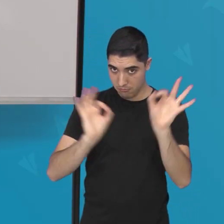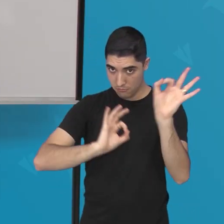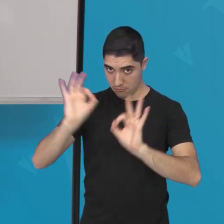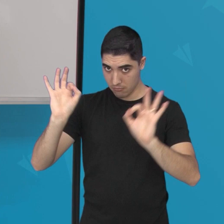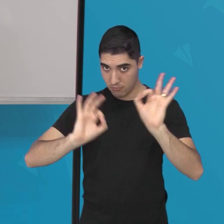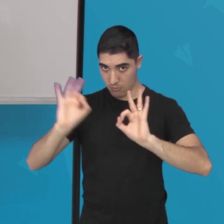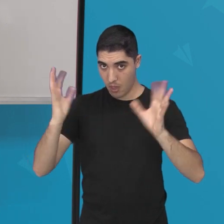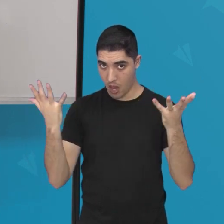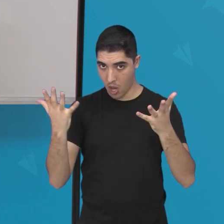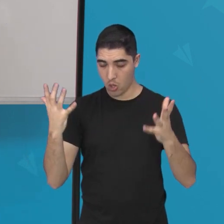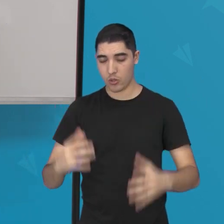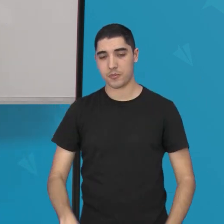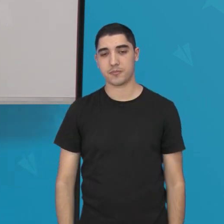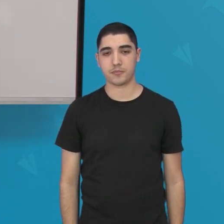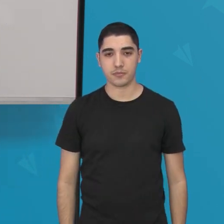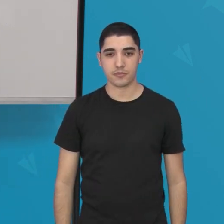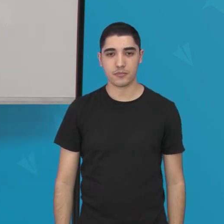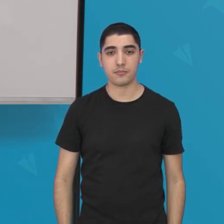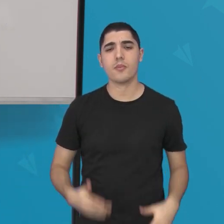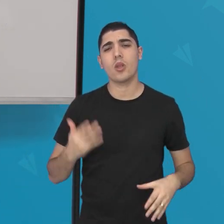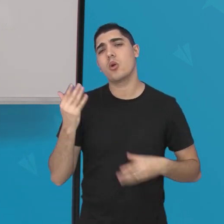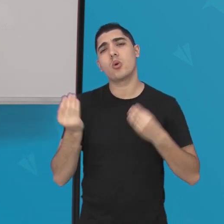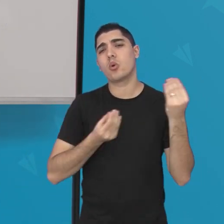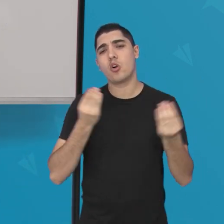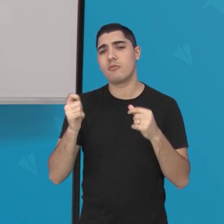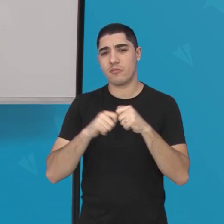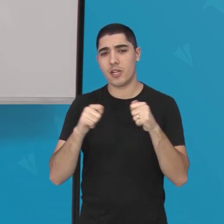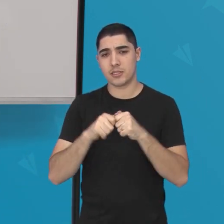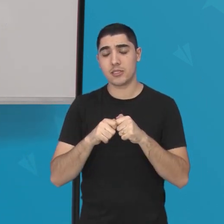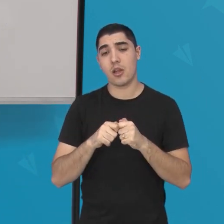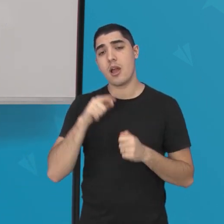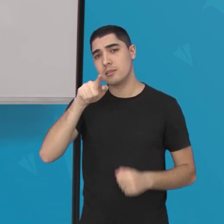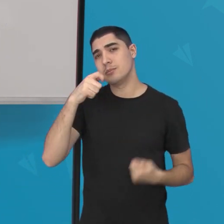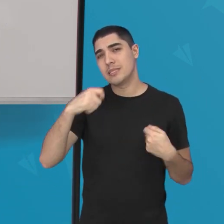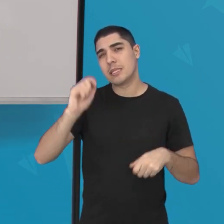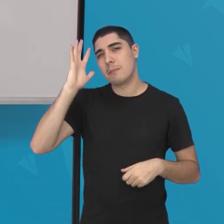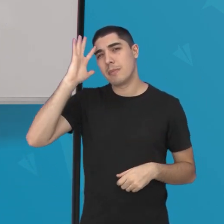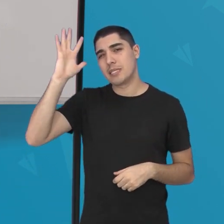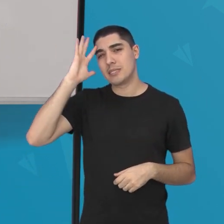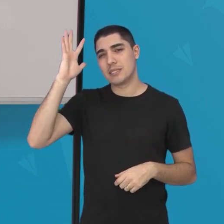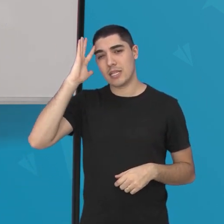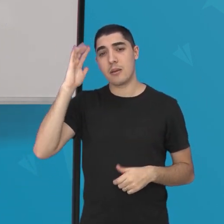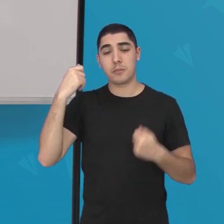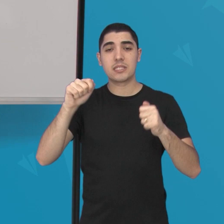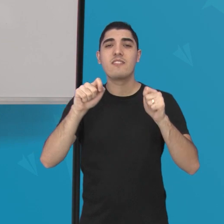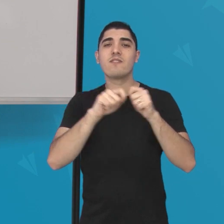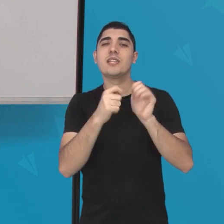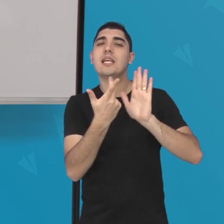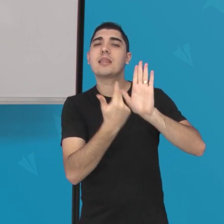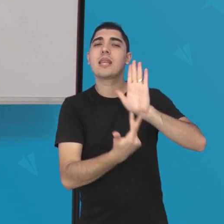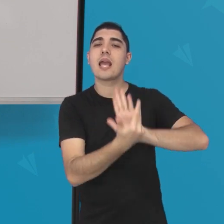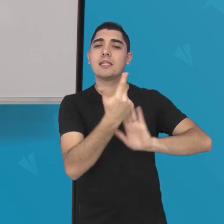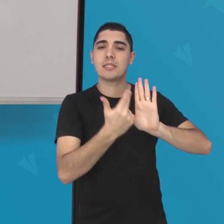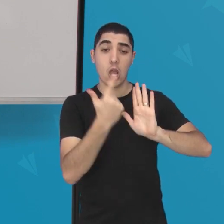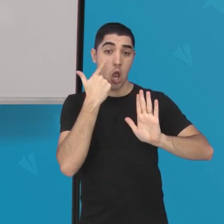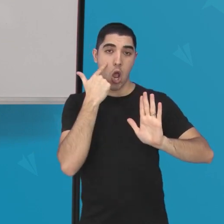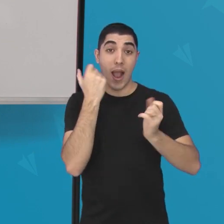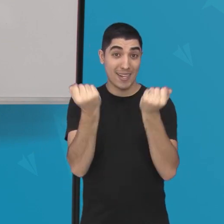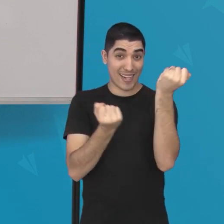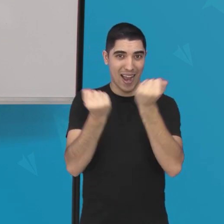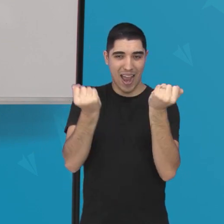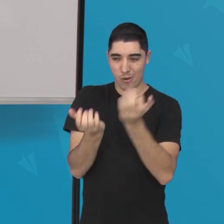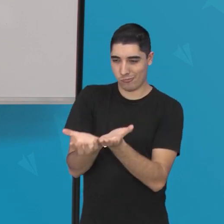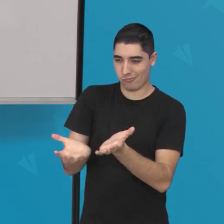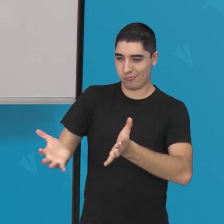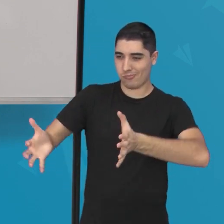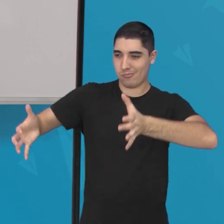Então, vamos ver aqui. Um jeito de fazer isso aqui é você pensar, desenhar um tanque, por exemplo. Você desenha